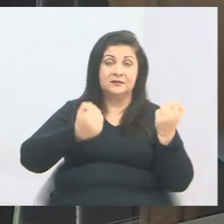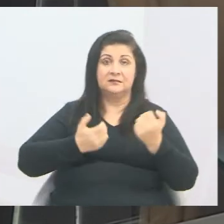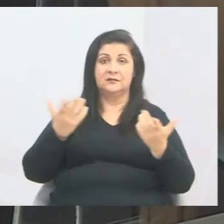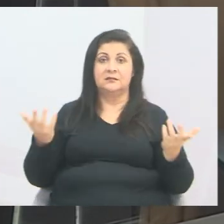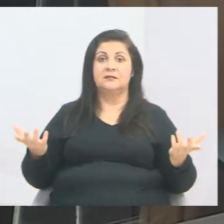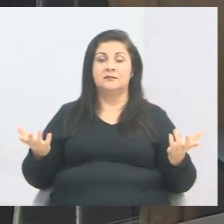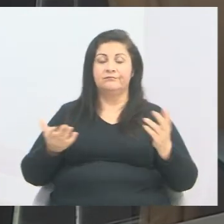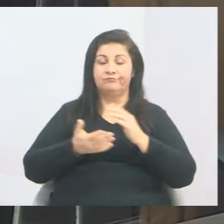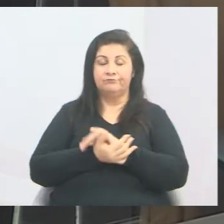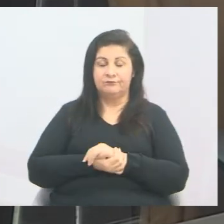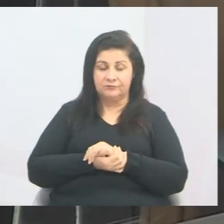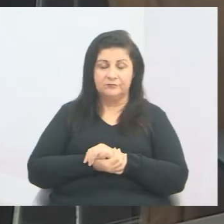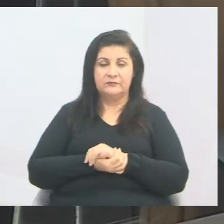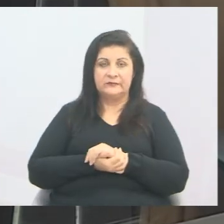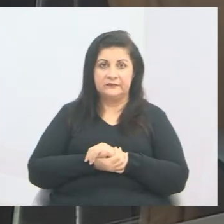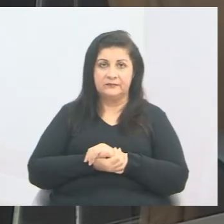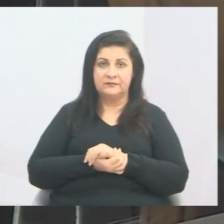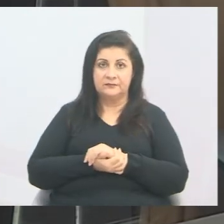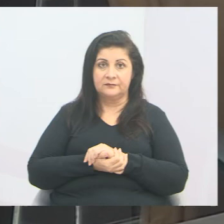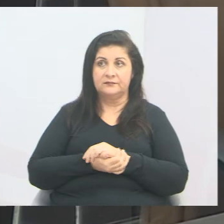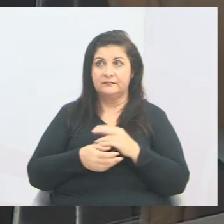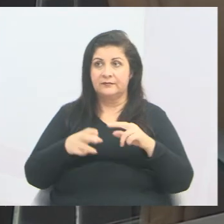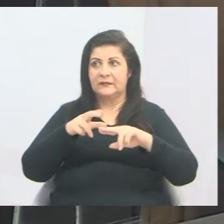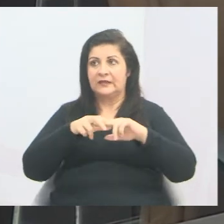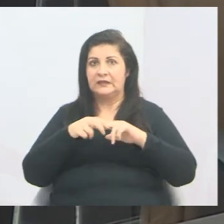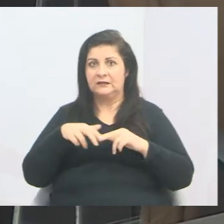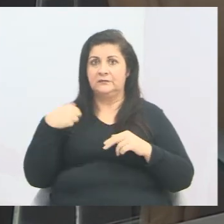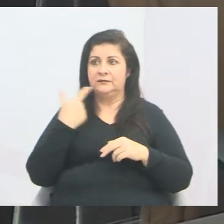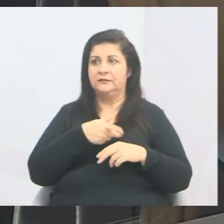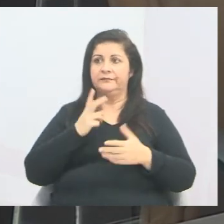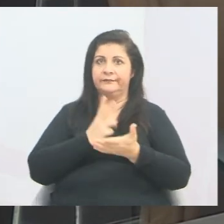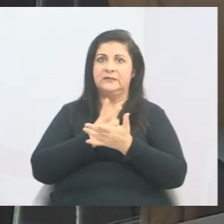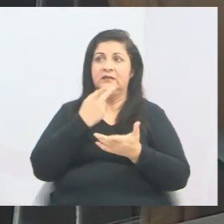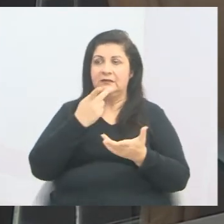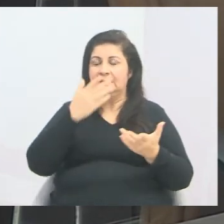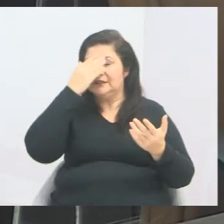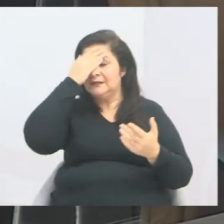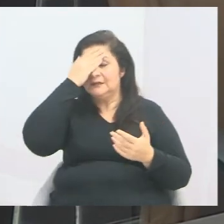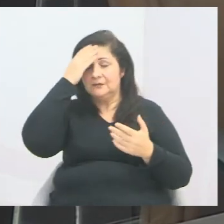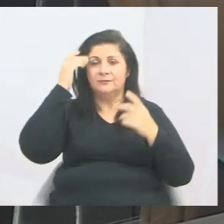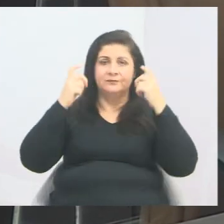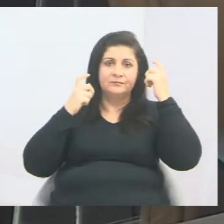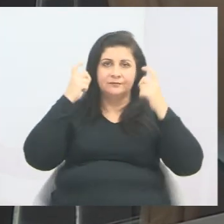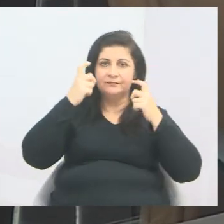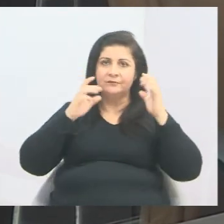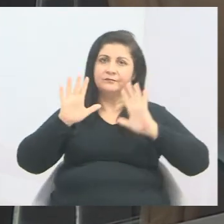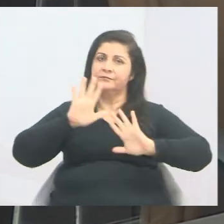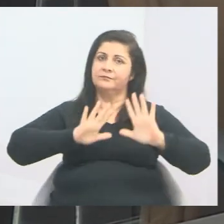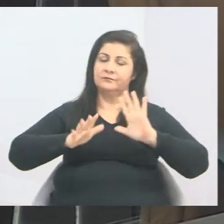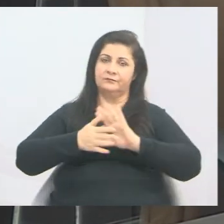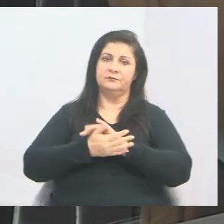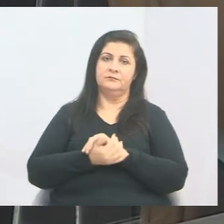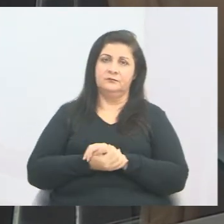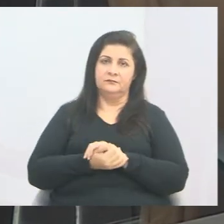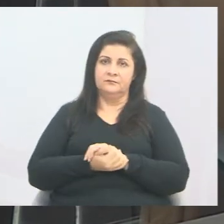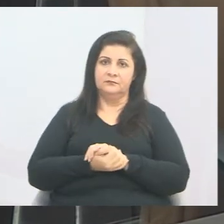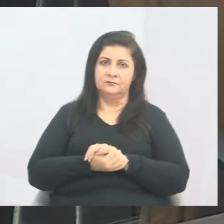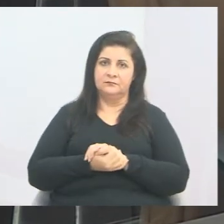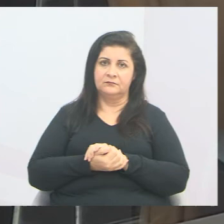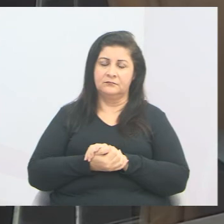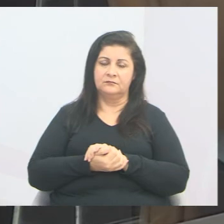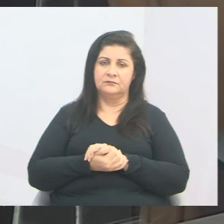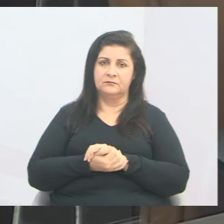E aí é onde vem esse tal colapso que a gente sempre está dizendo e pedindo às pessoas para que, né, tomem